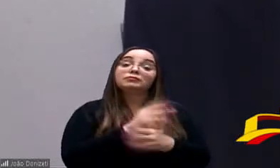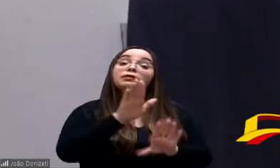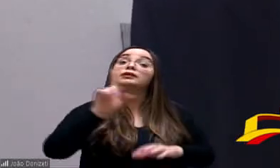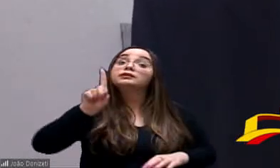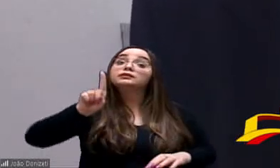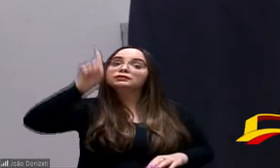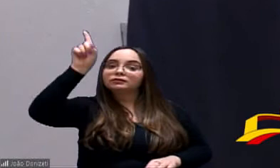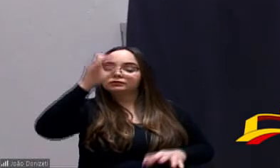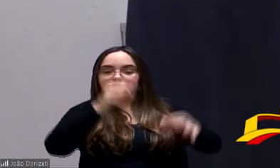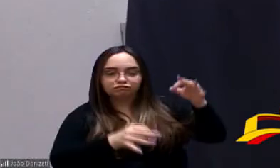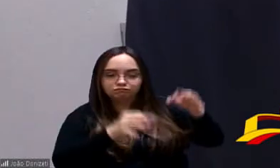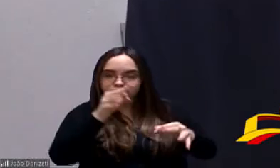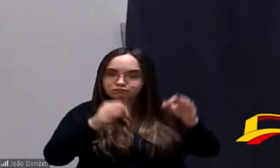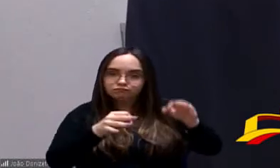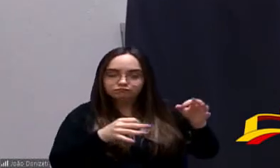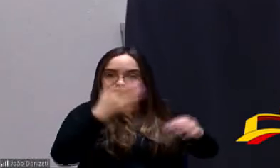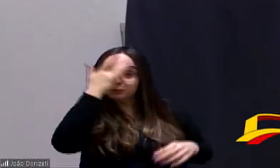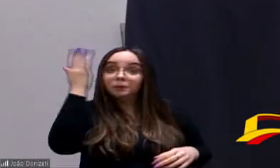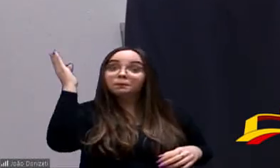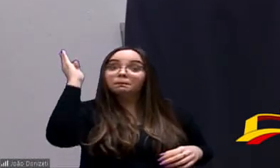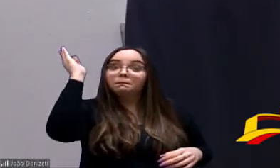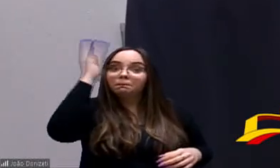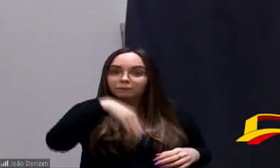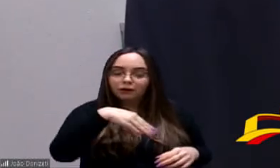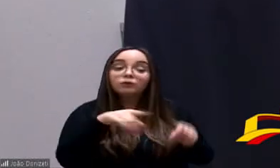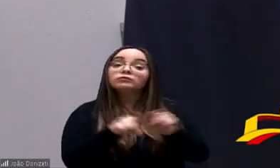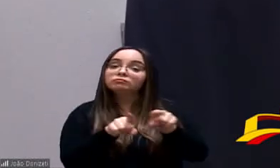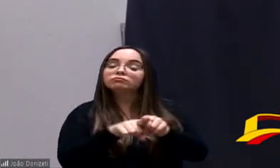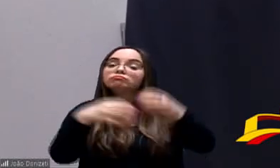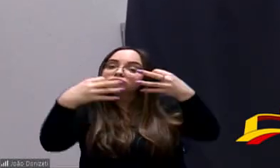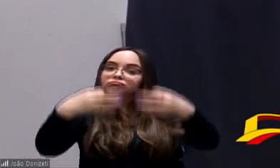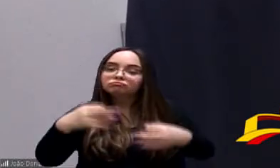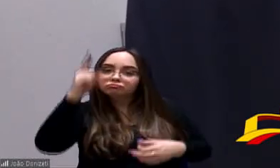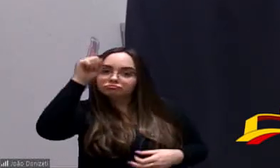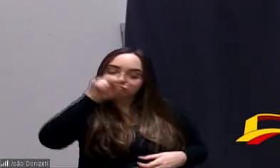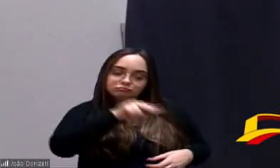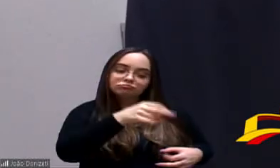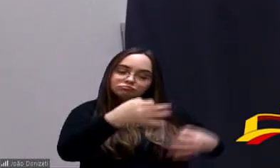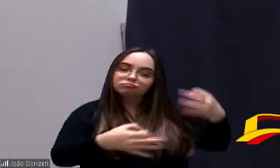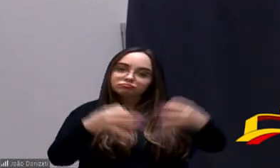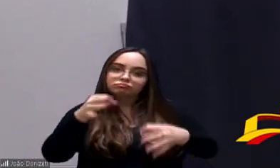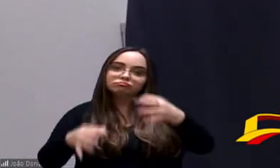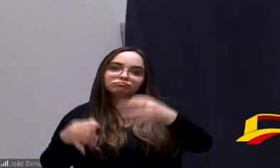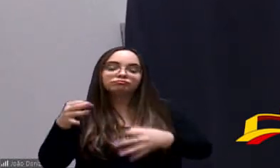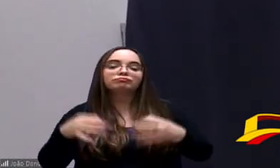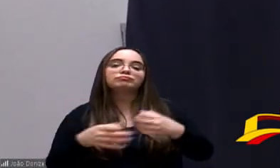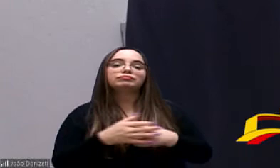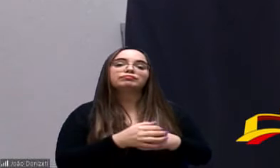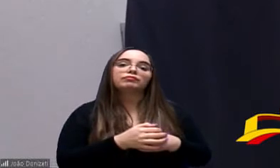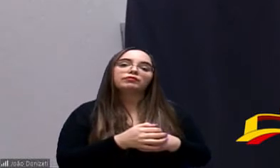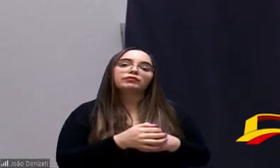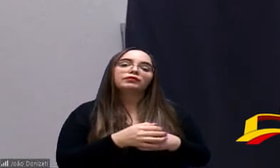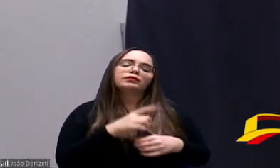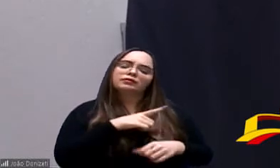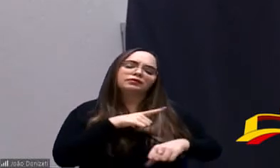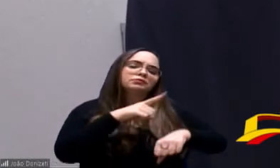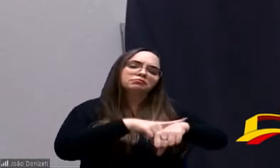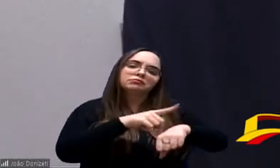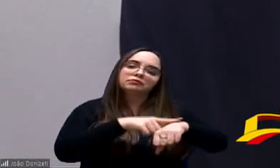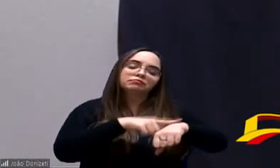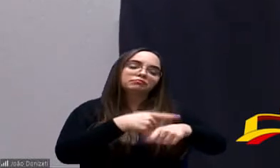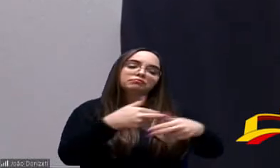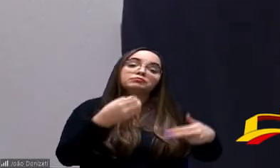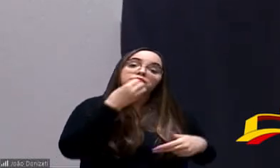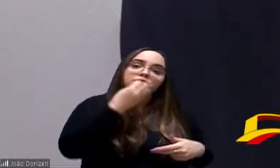o perverso, pois há tempo para todo o propósito e para toda obra. Disse ainda comigo: é por causa dos